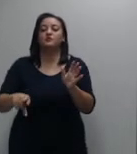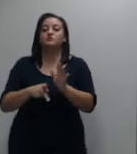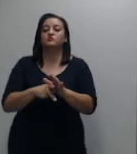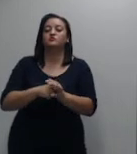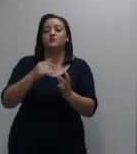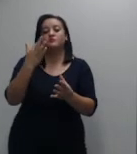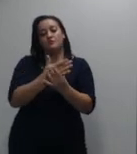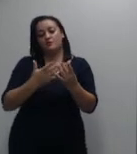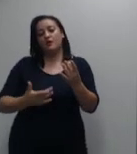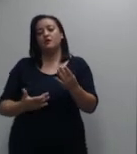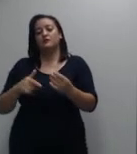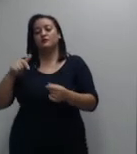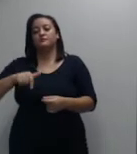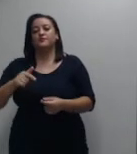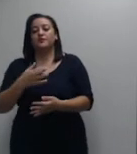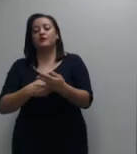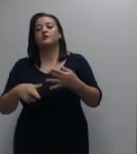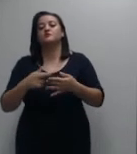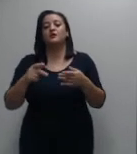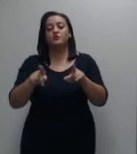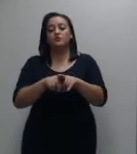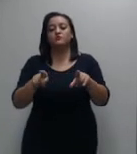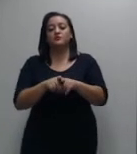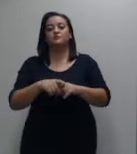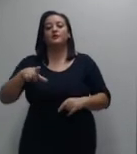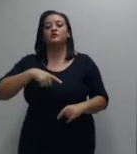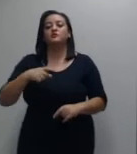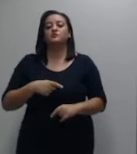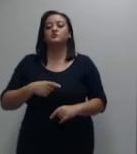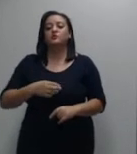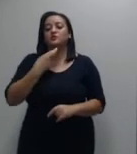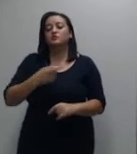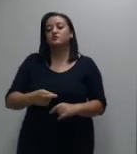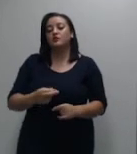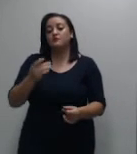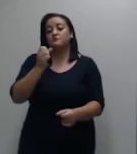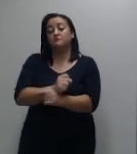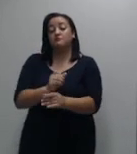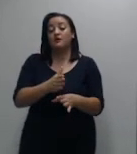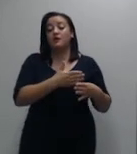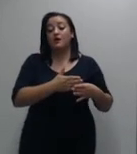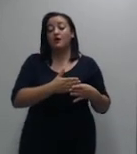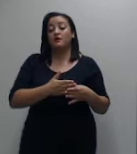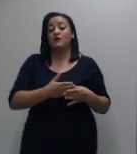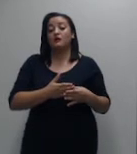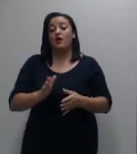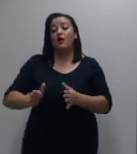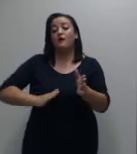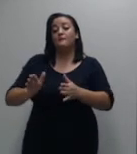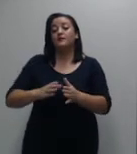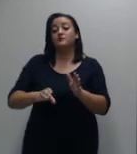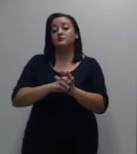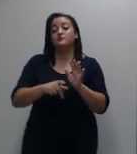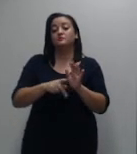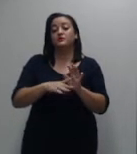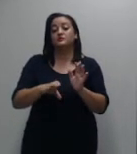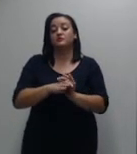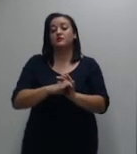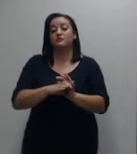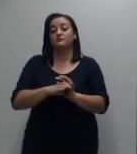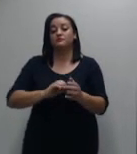infringentes e esse recurso também tinha Efeito suspensivo automático é a ao tempo do Código de Processo Civil